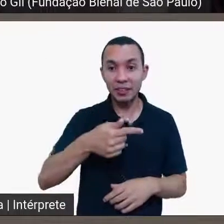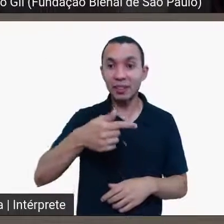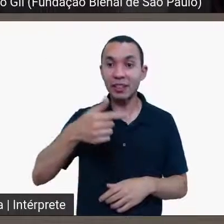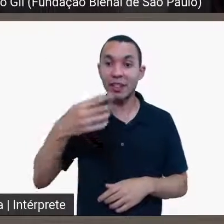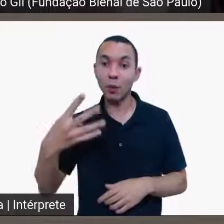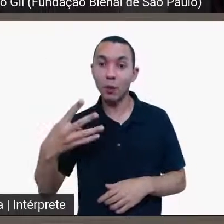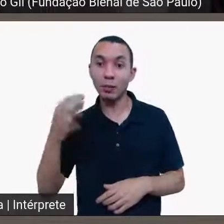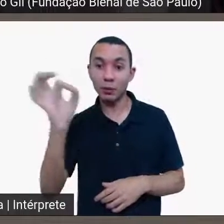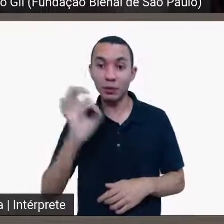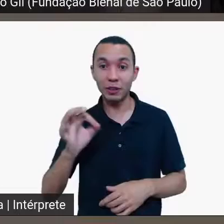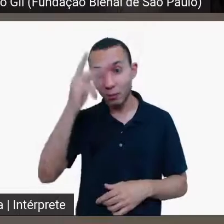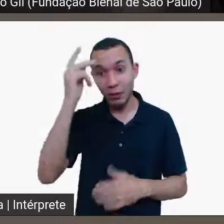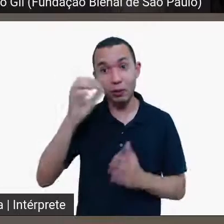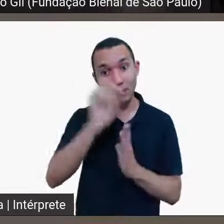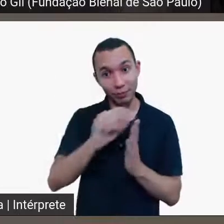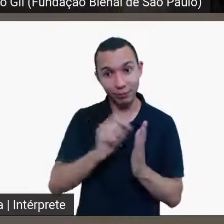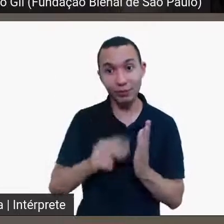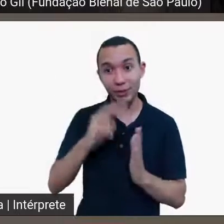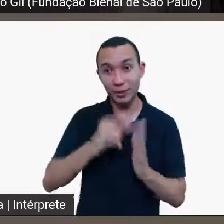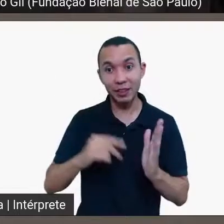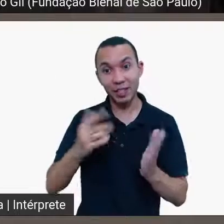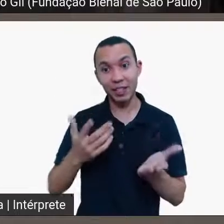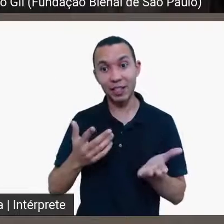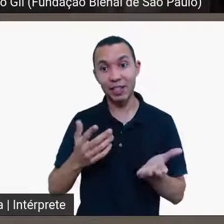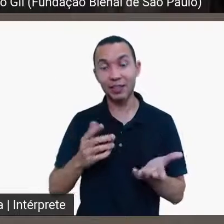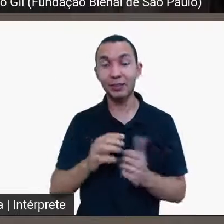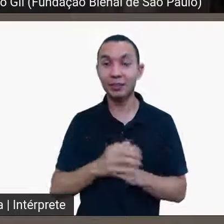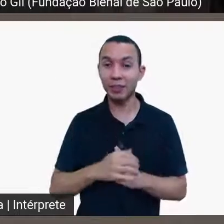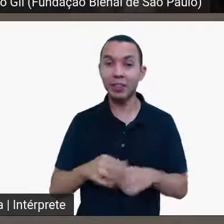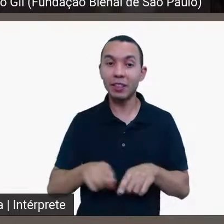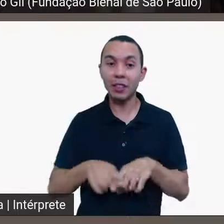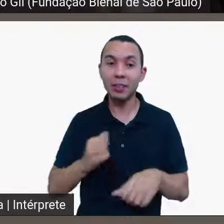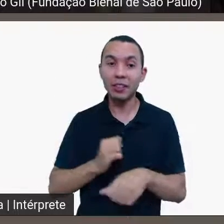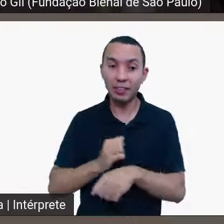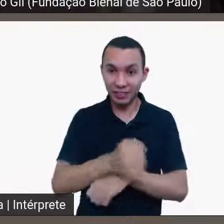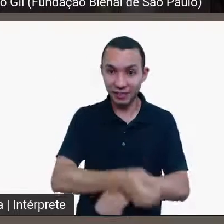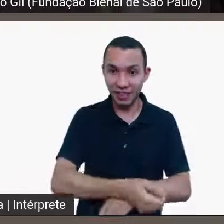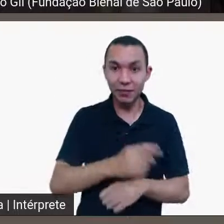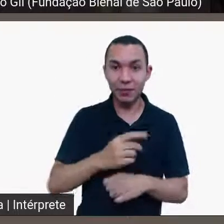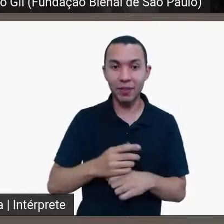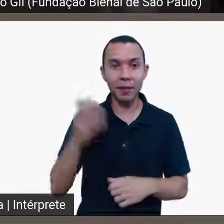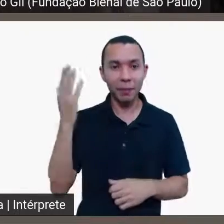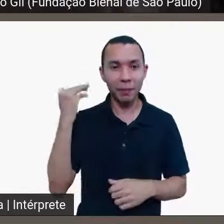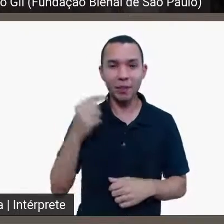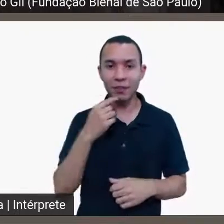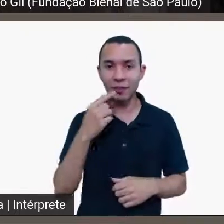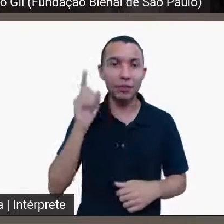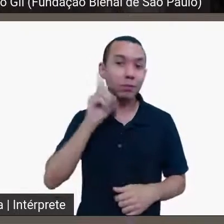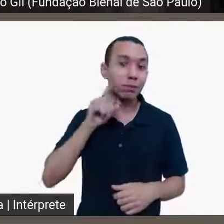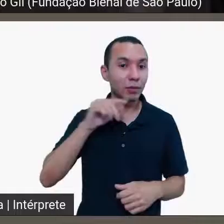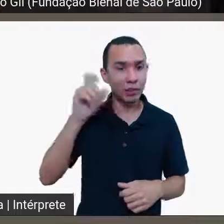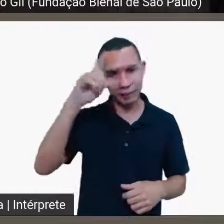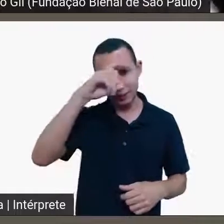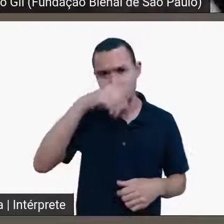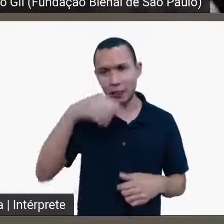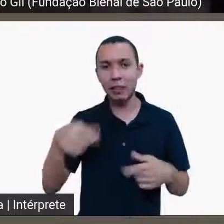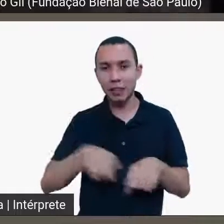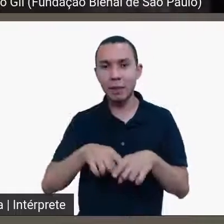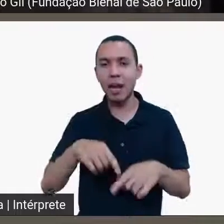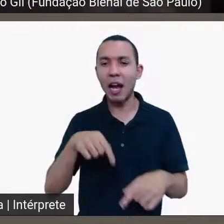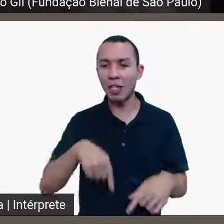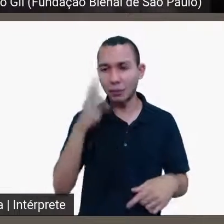não de analfabetizado. Os escravos, que a situação de direitos civis nos Estados Unidos é muito complexa, e no Brasil ninguém